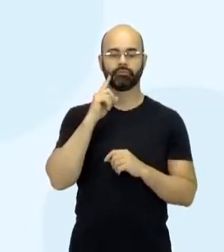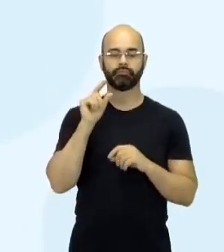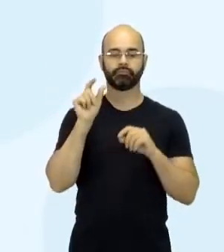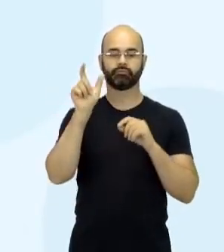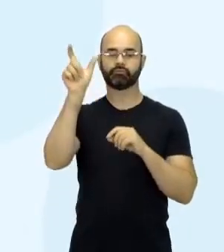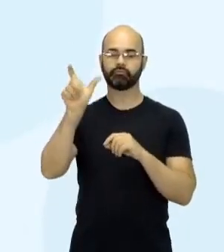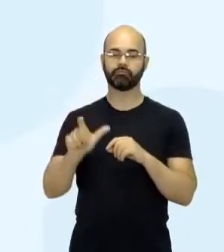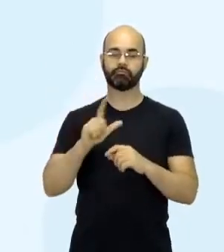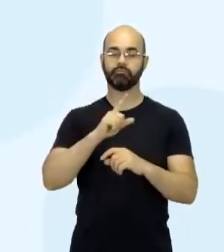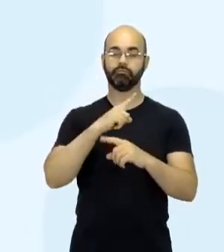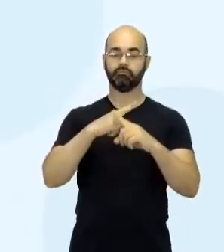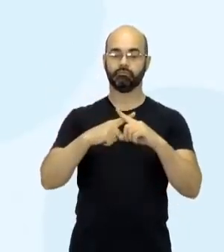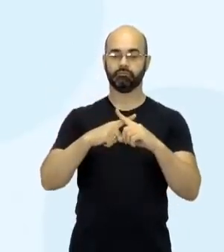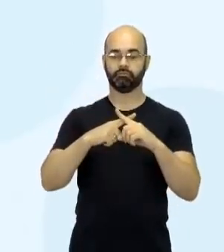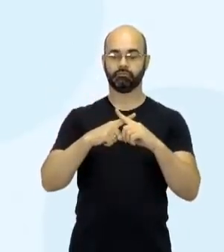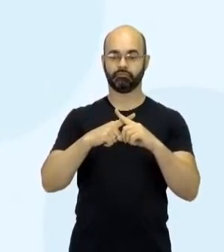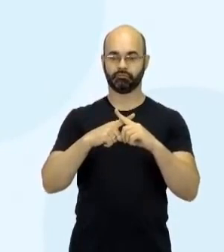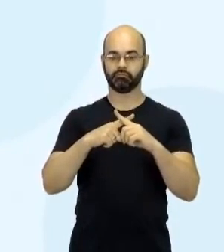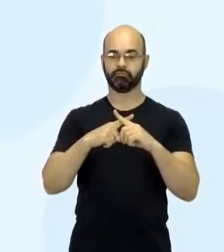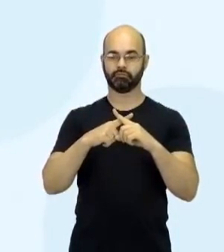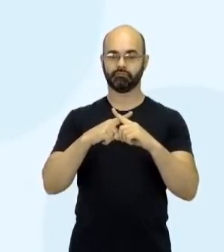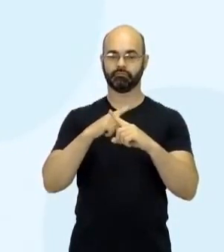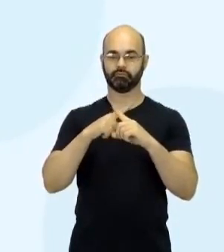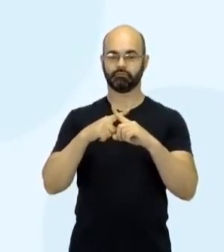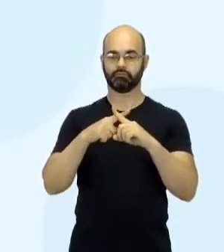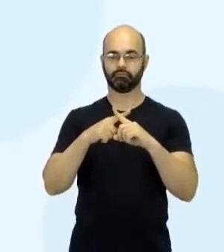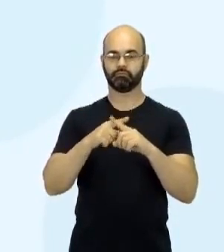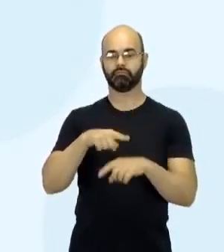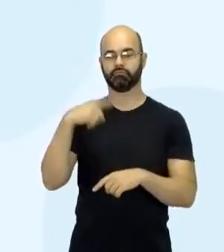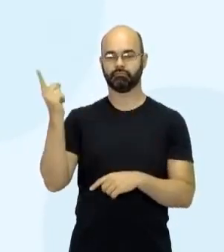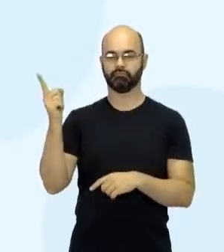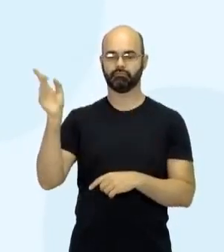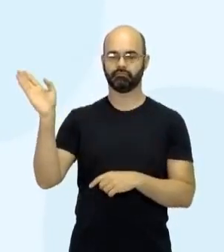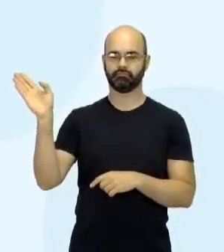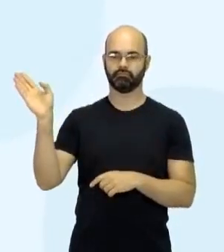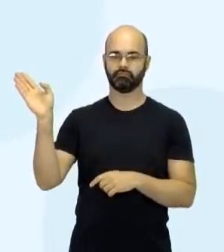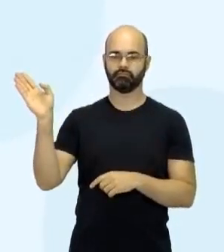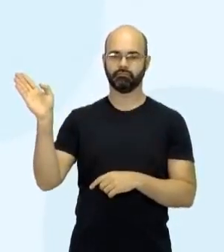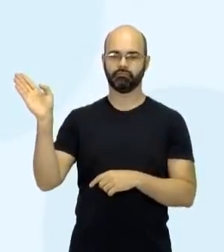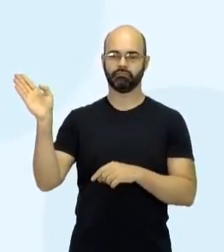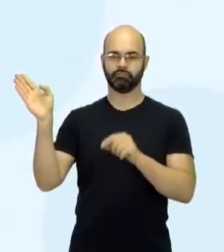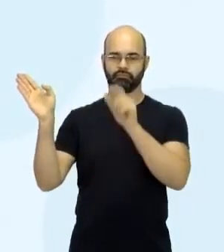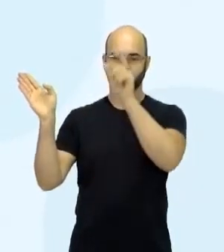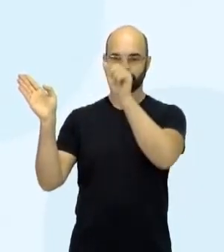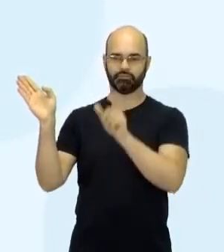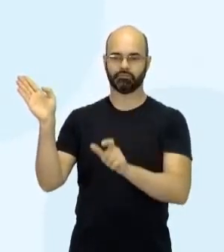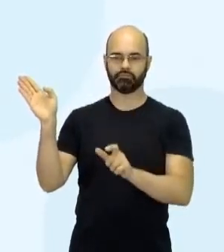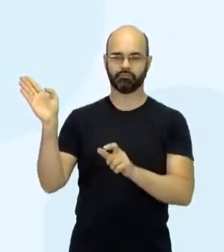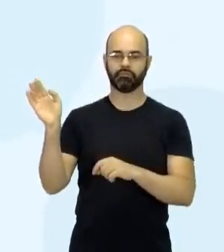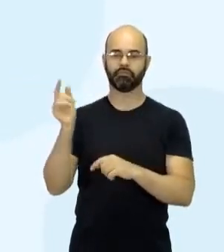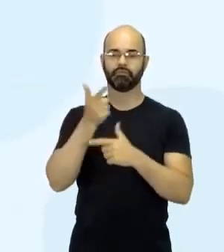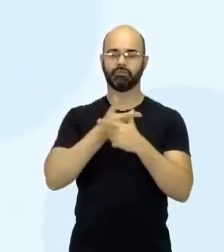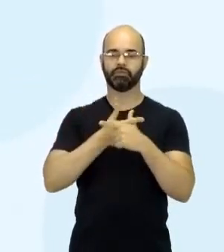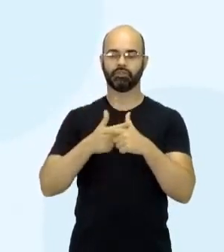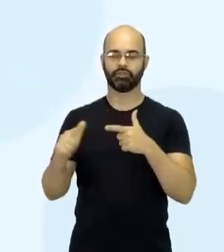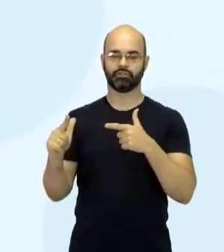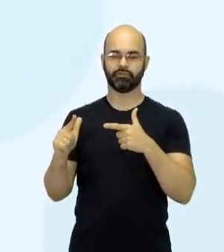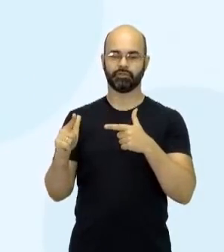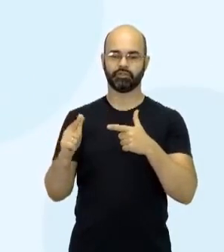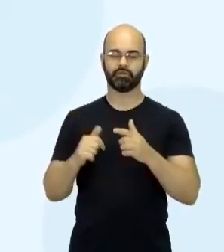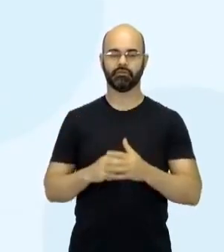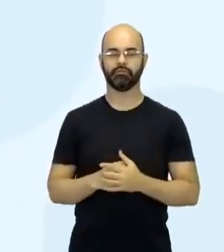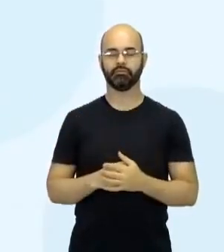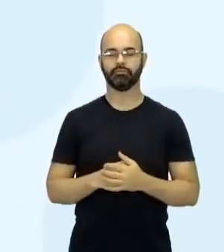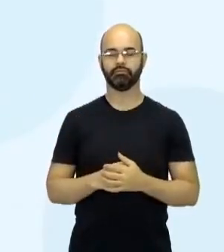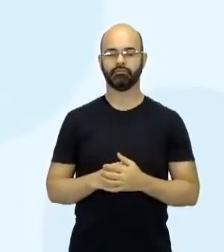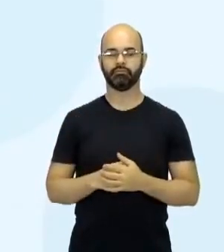uma multiplicação. Na segunda aqui, ó, nessa segunda coluna em branco aí, é para fazer uma divisão. O que eu fiz? Eu fiz